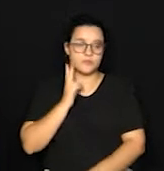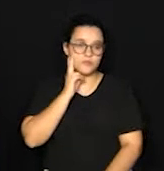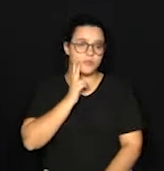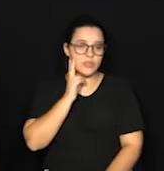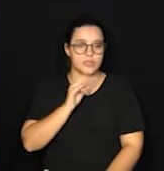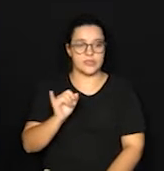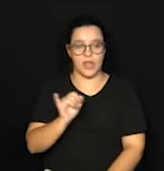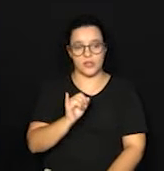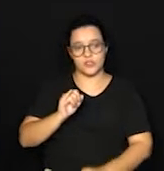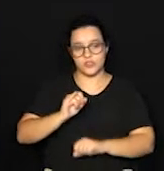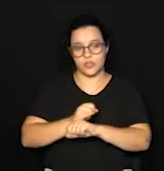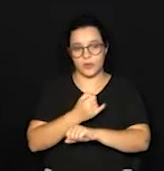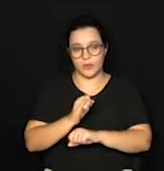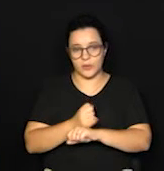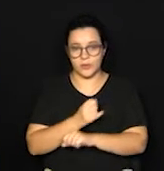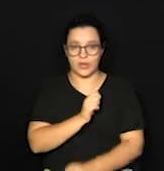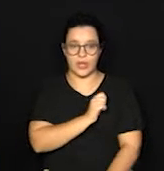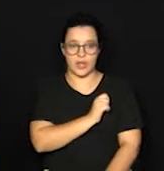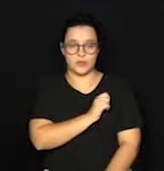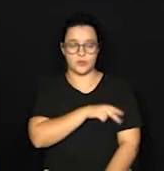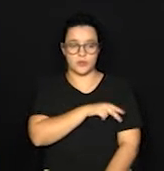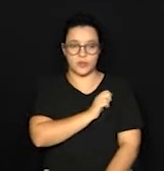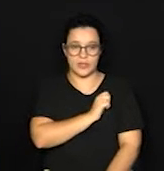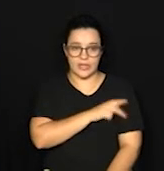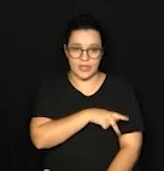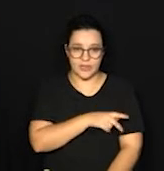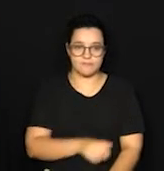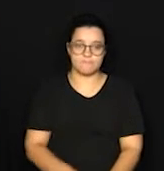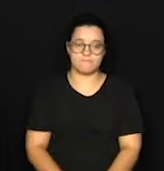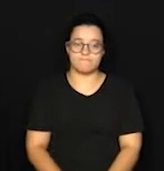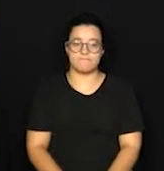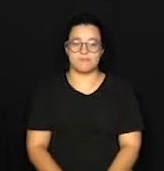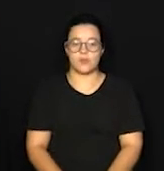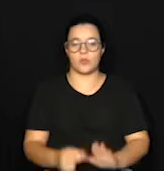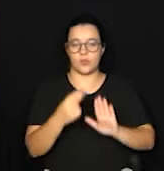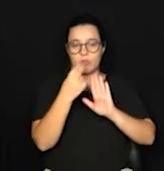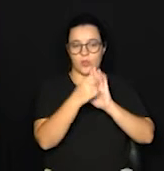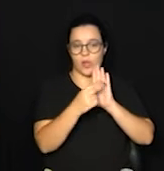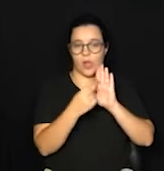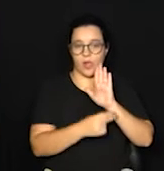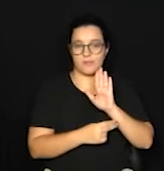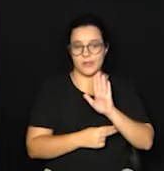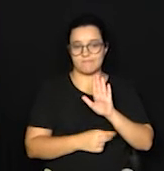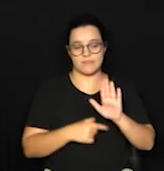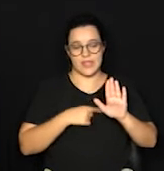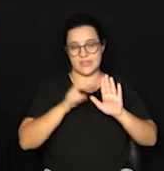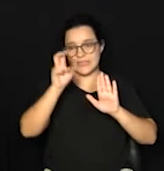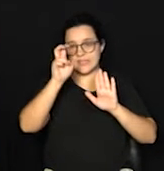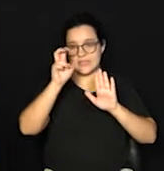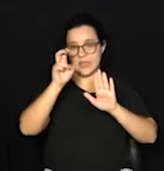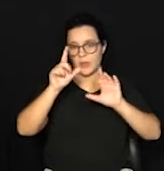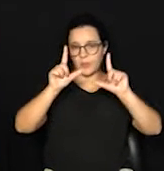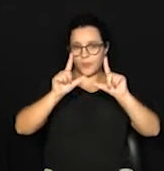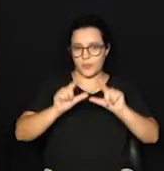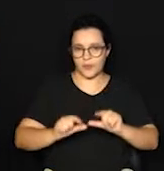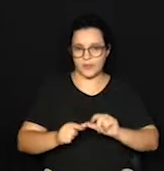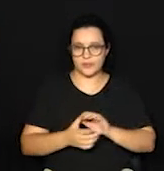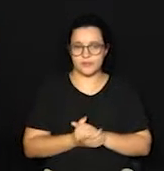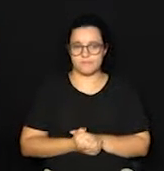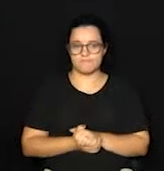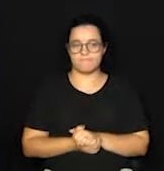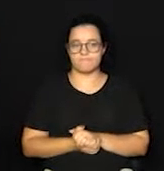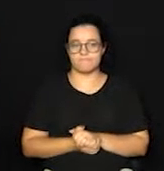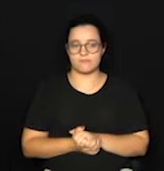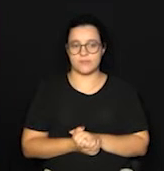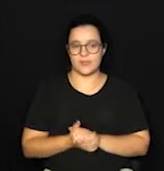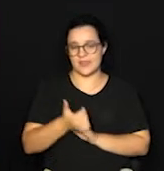Vinhedo, Itatiba, Jaguariúna, Arthur Nogueira, Engenheiro Coelho com 22 mortes. As cidades agora são com menos de